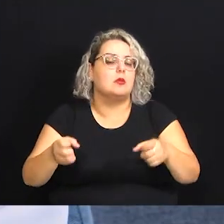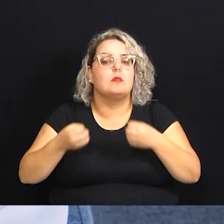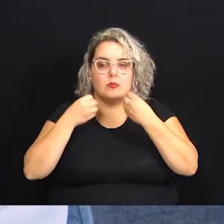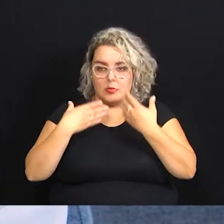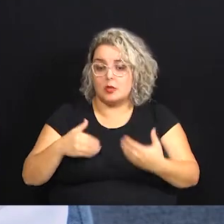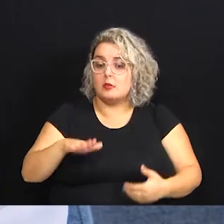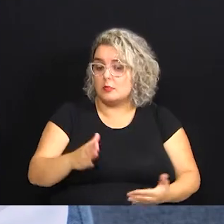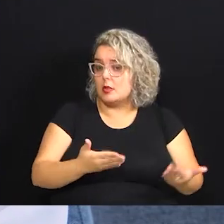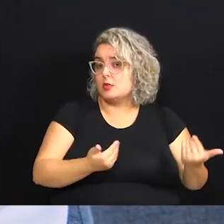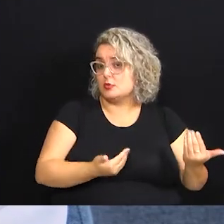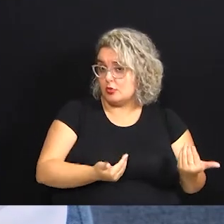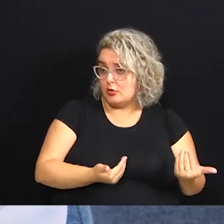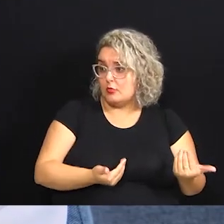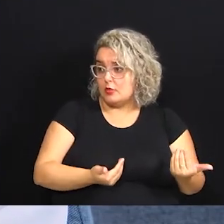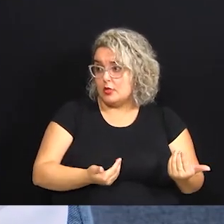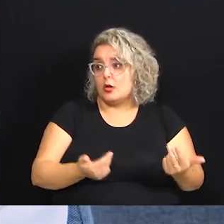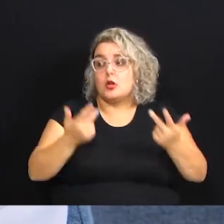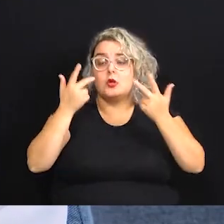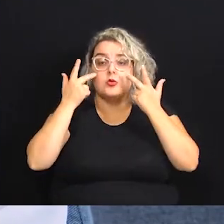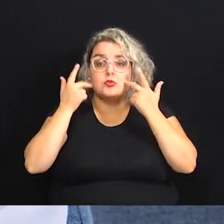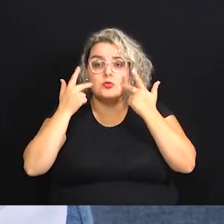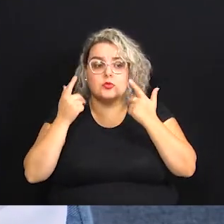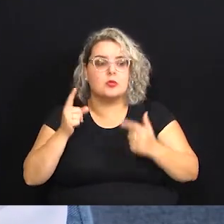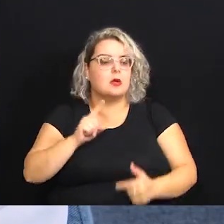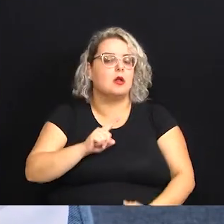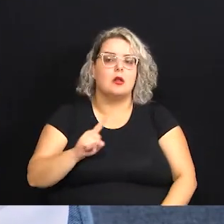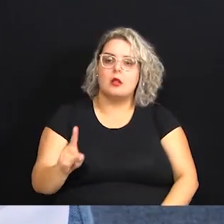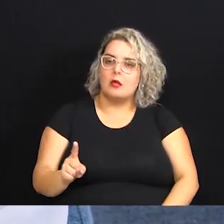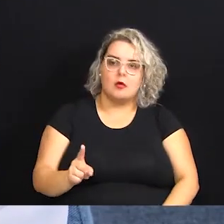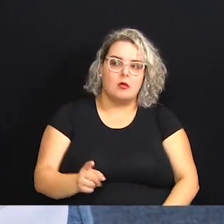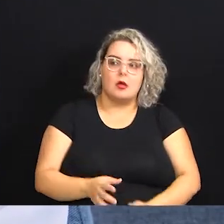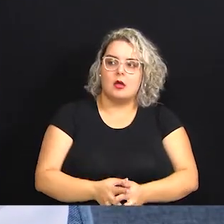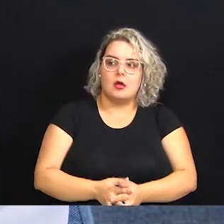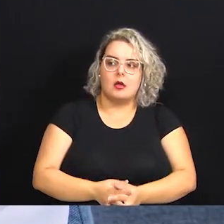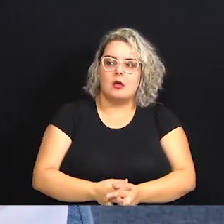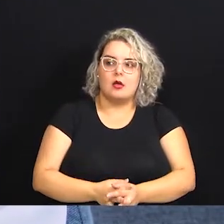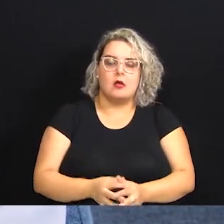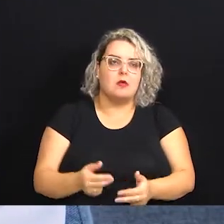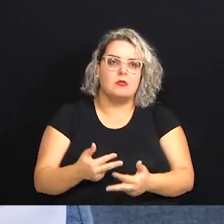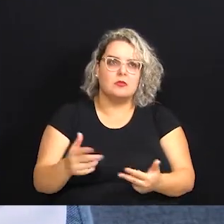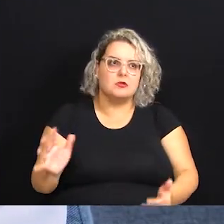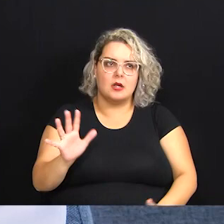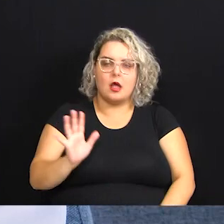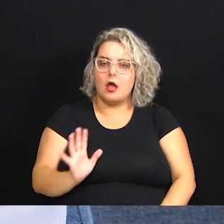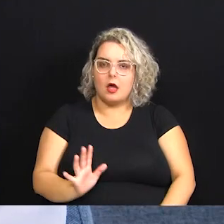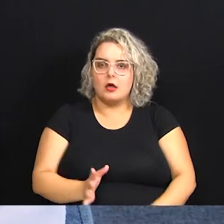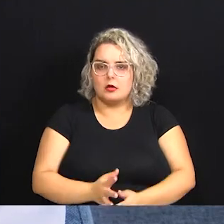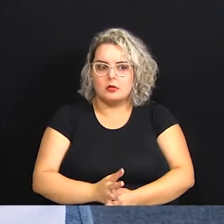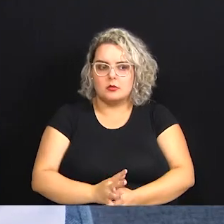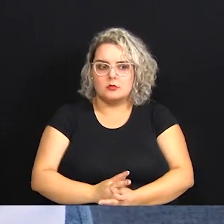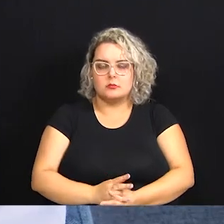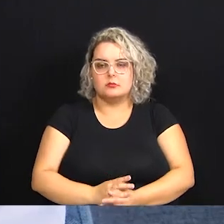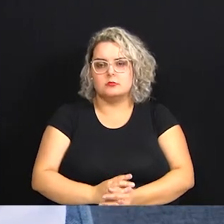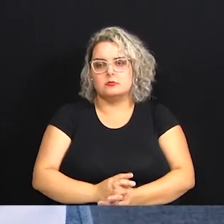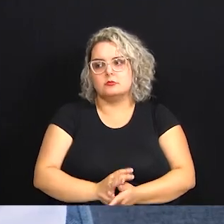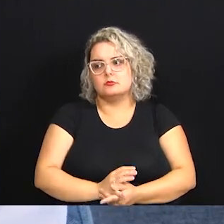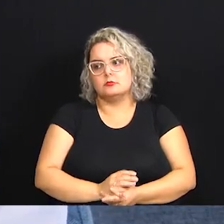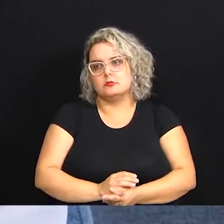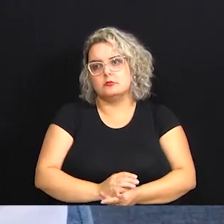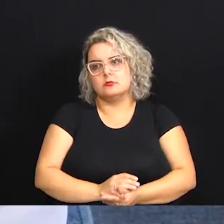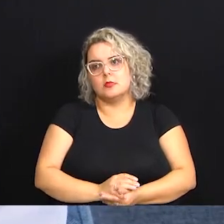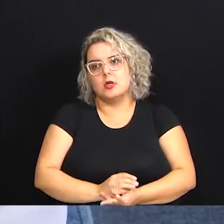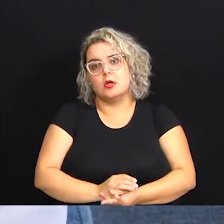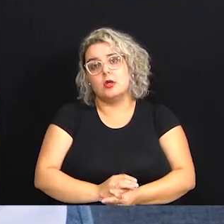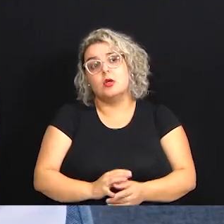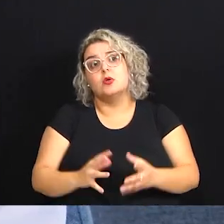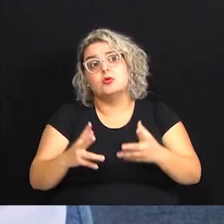pessoas mais jovens, normalmente não é algo extremamente caro. Então, tudo